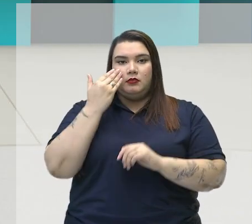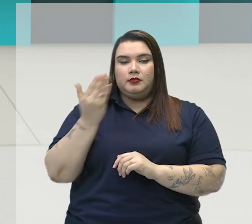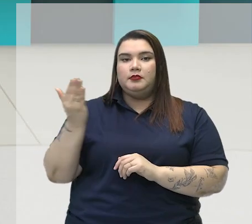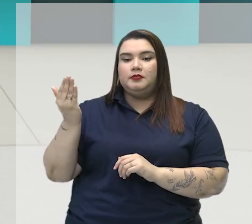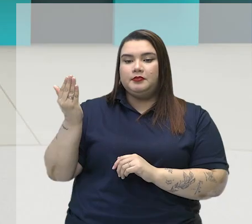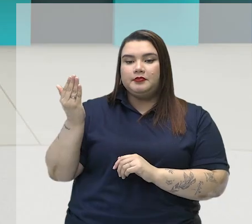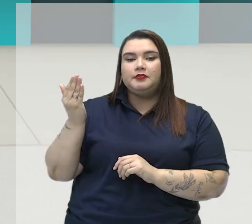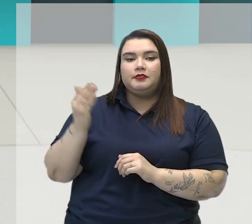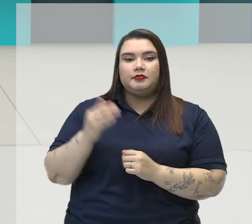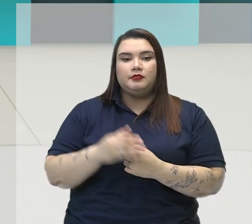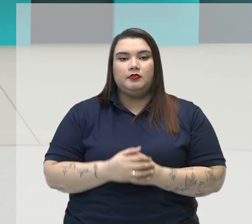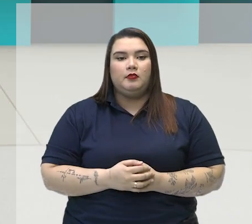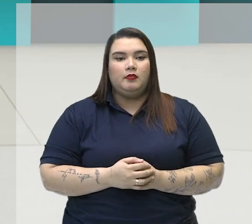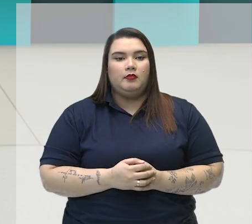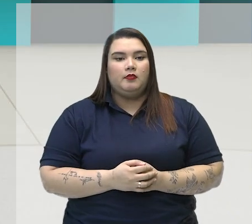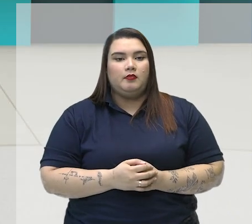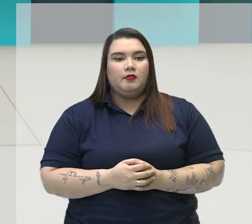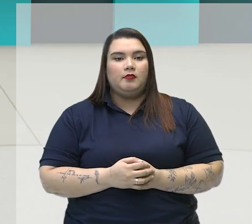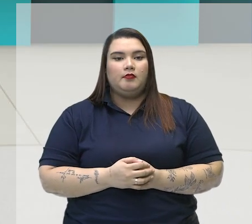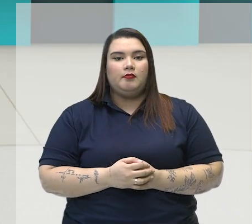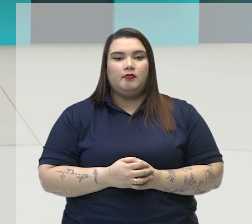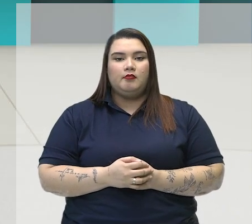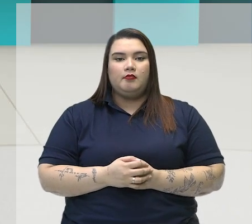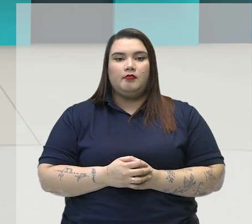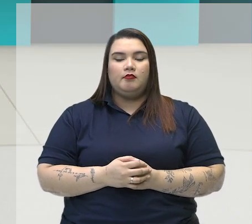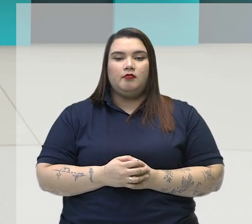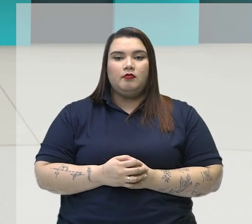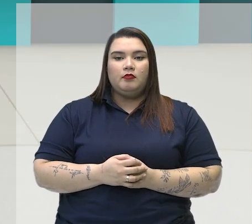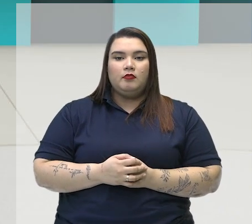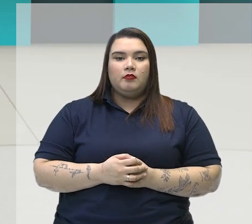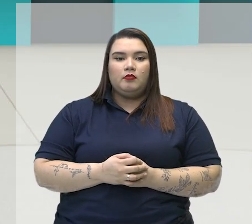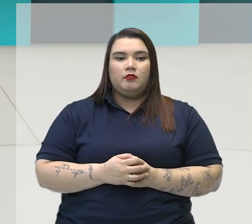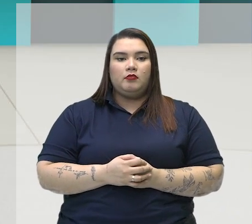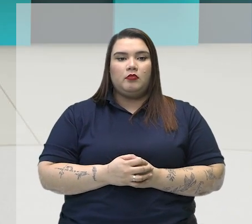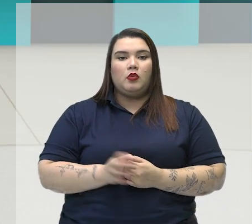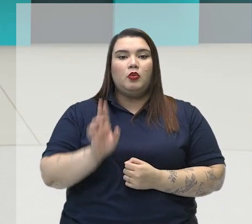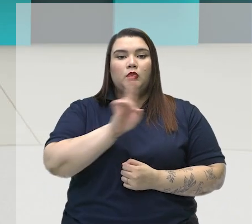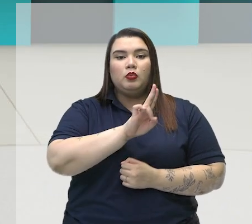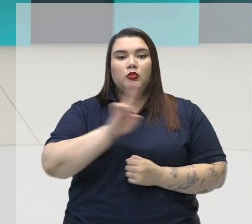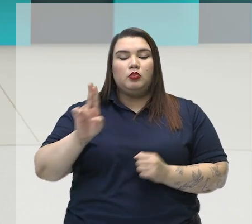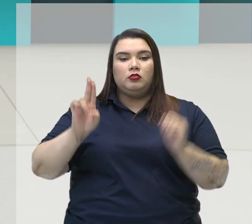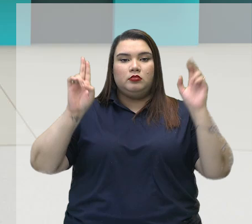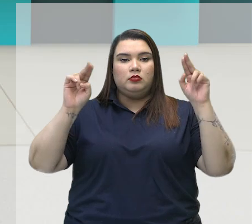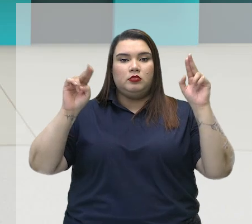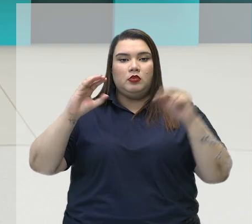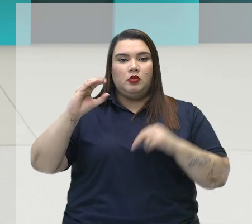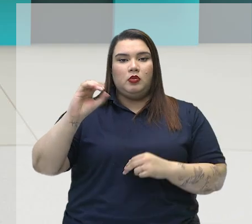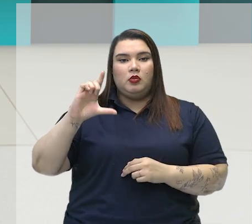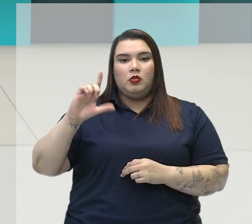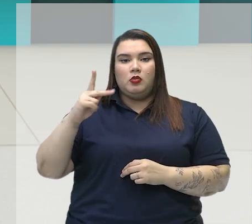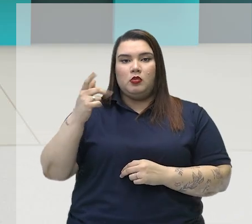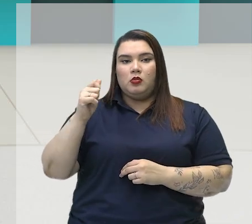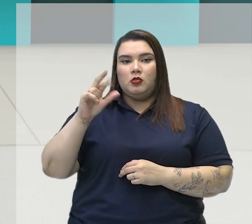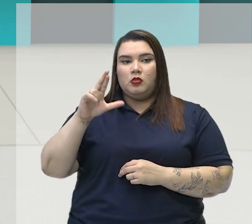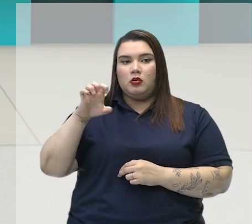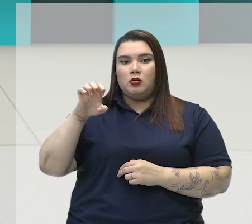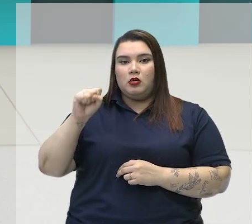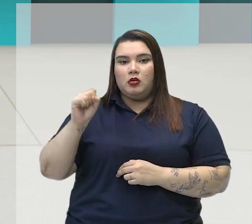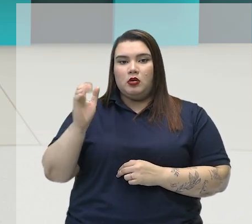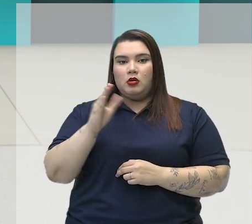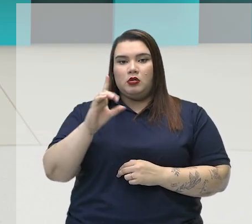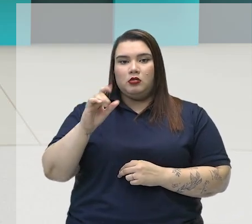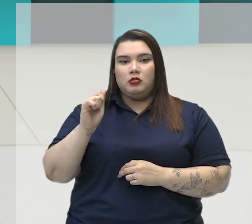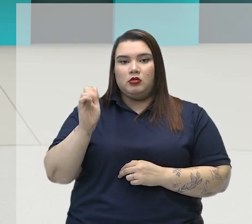grafite. Então, esse grafite aqui, ele foi chamado de Olhares da